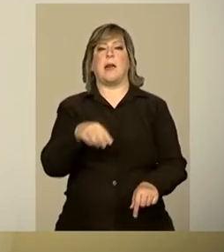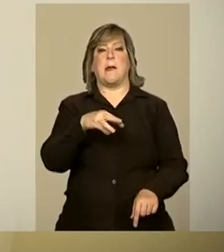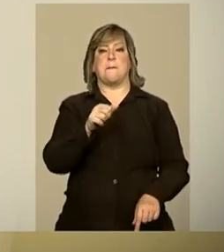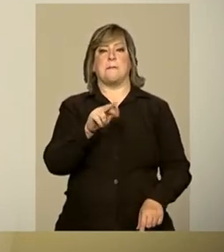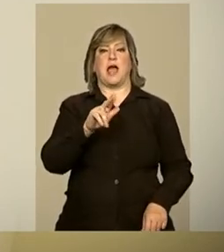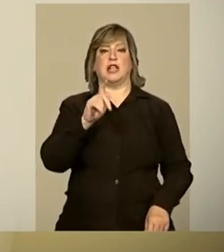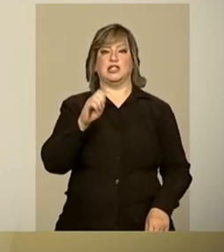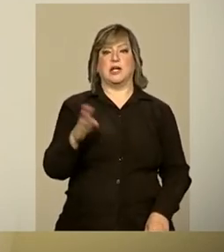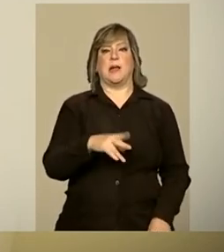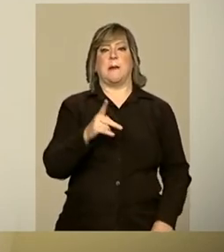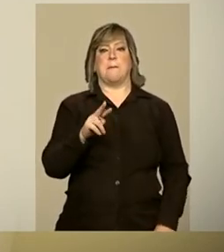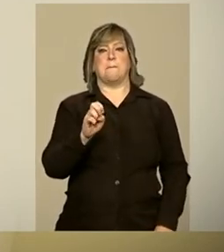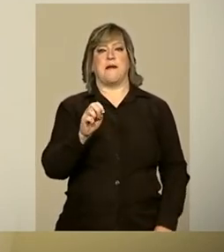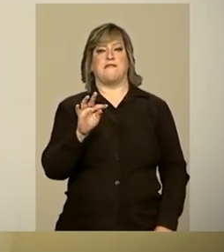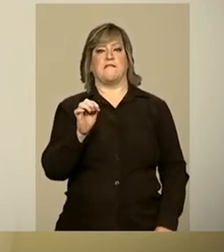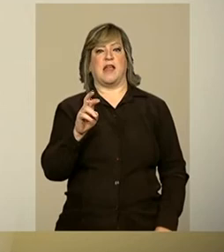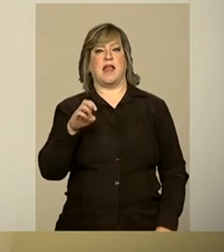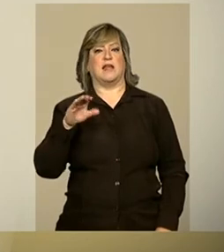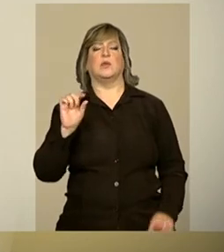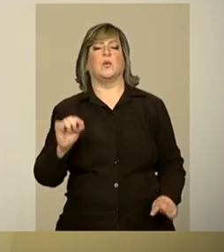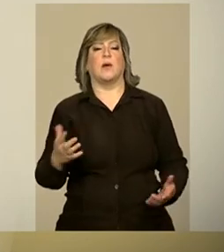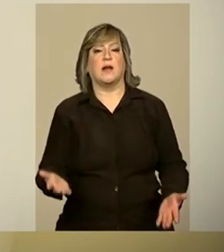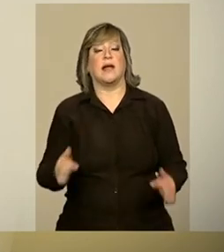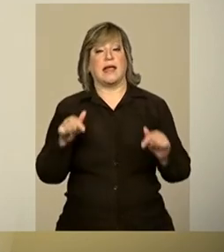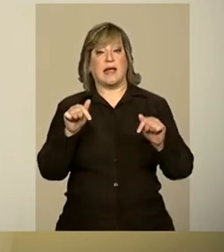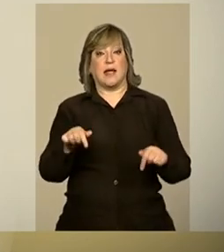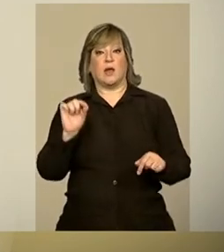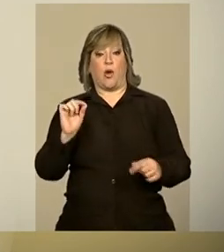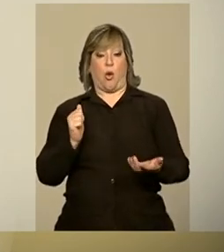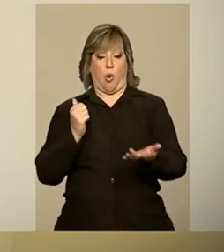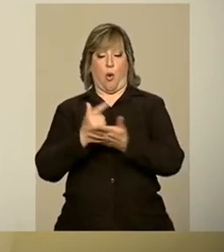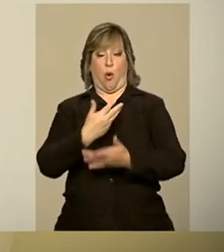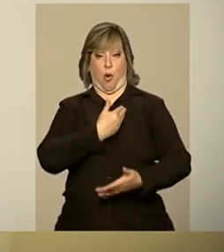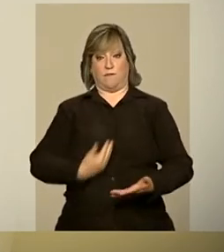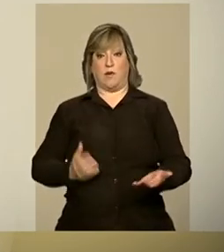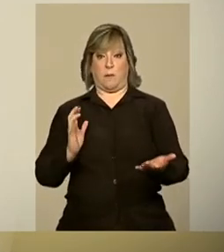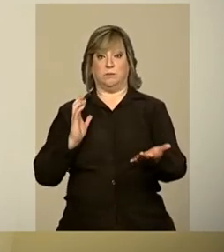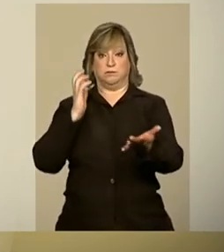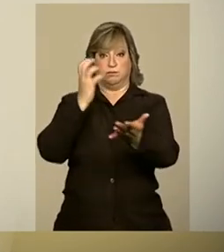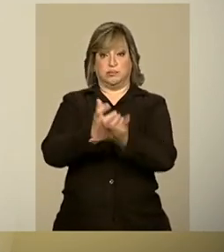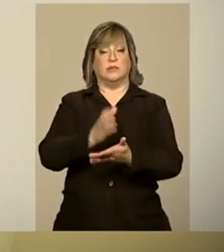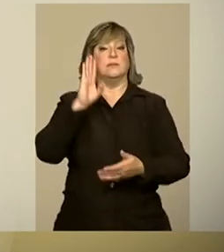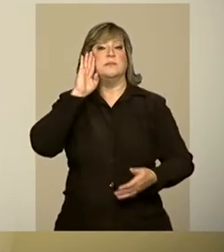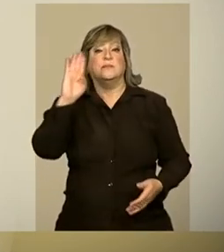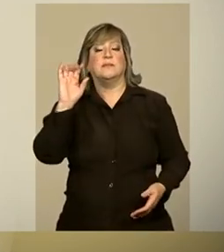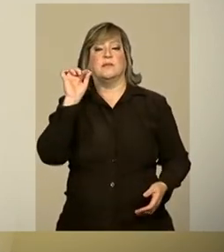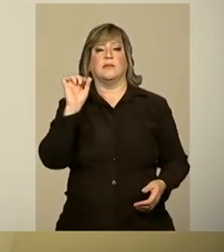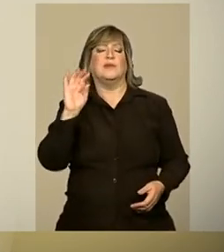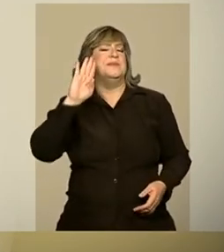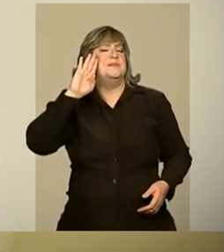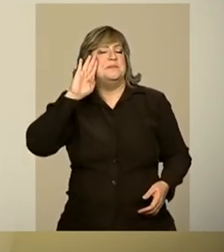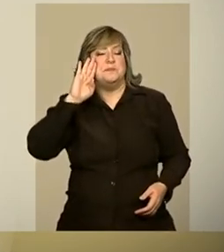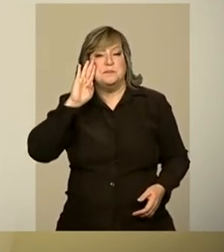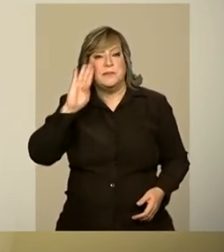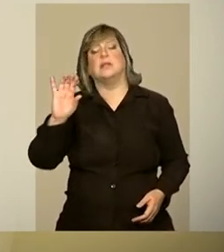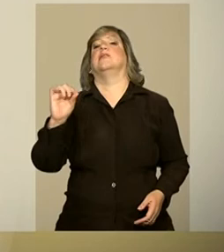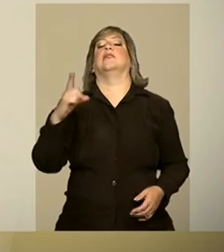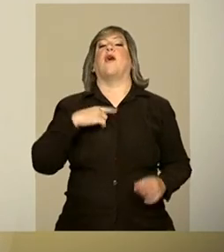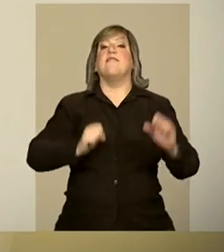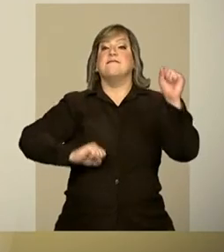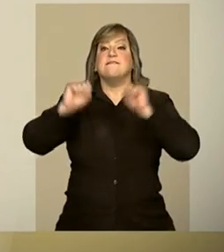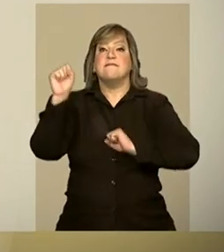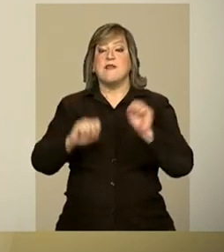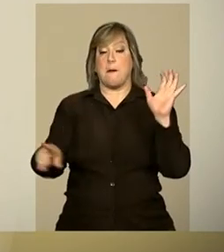As margens de preferência são um modelo de compra governamental que prioriza, sobretudo, a